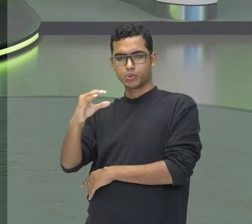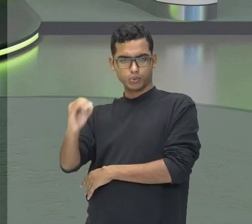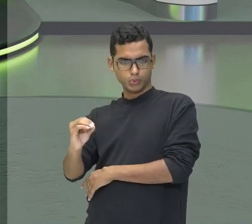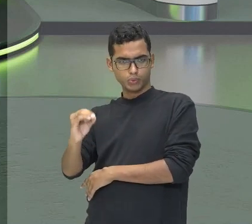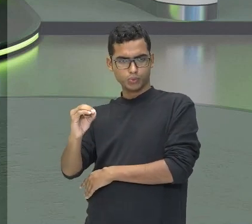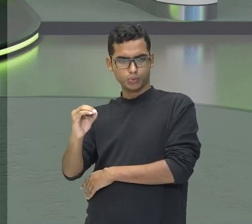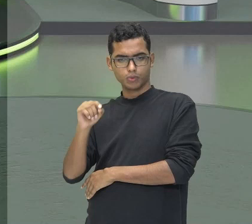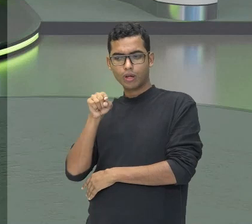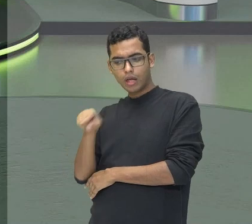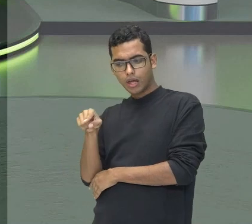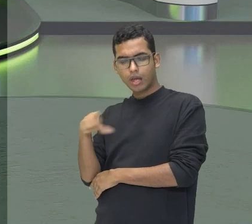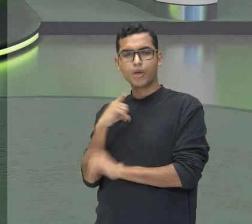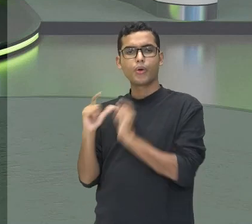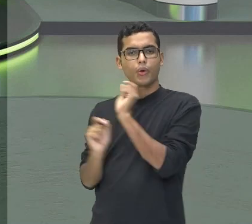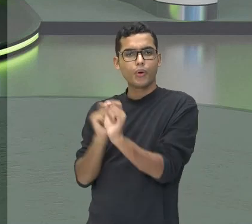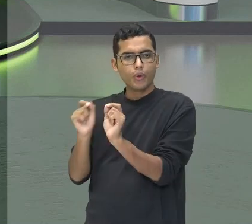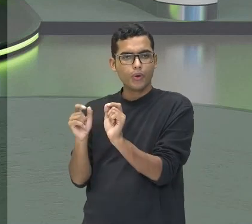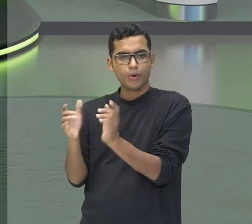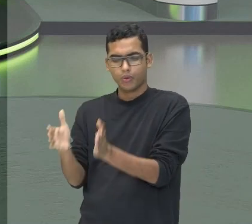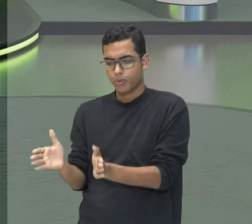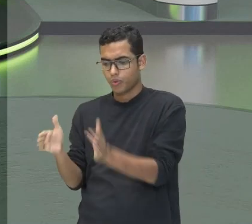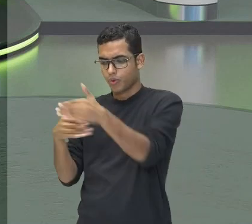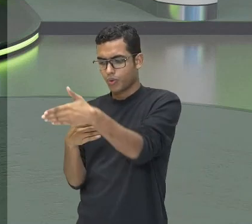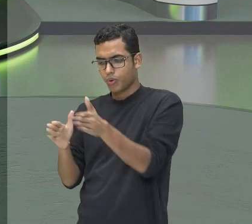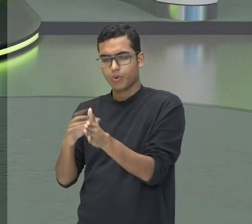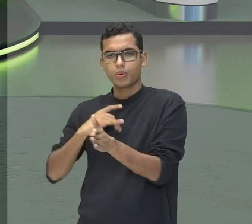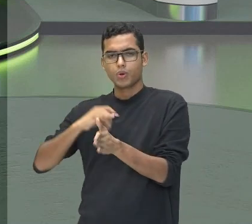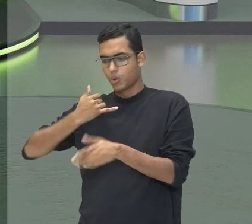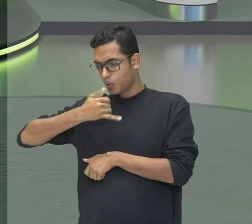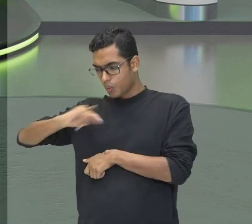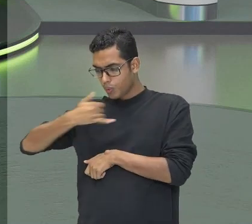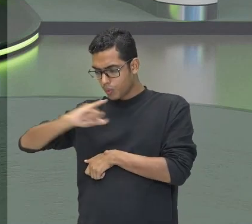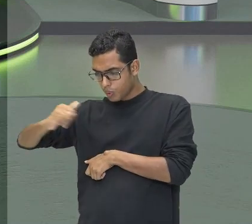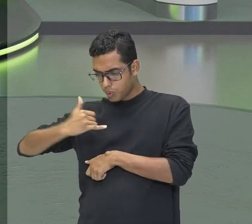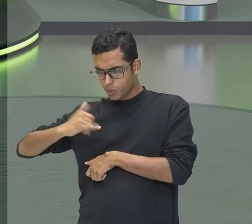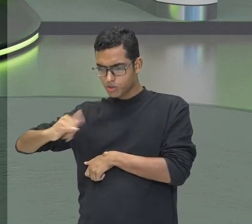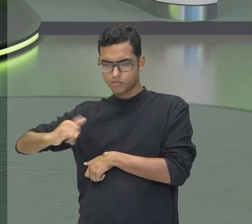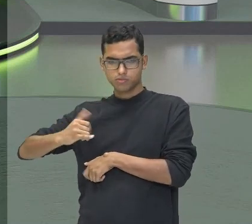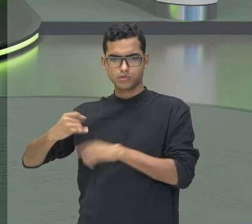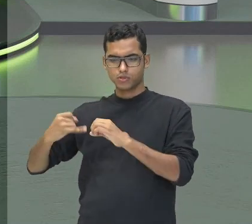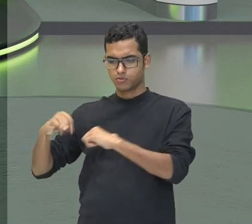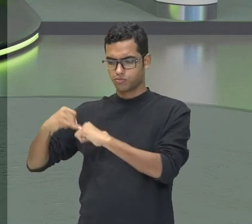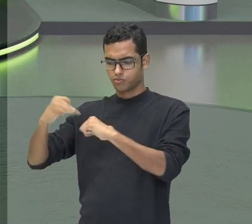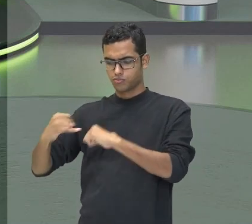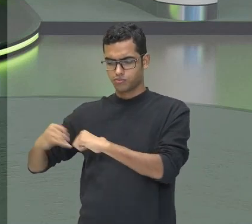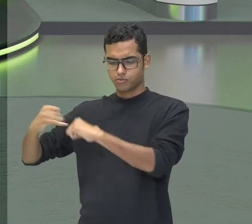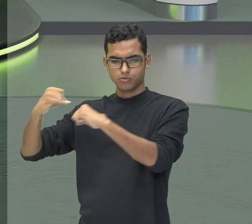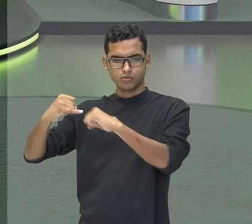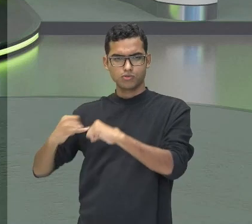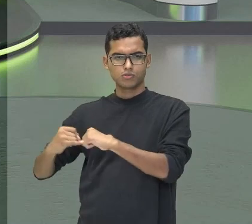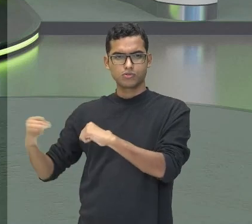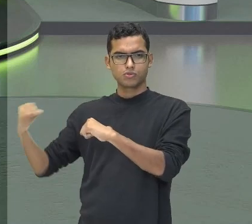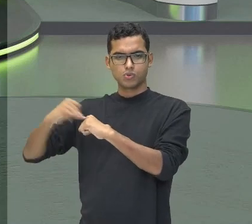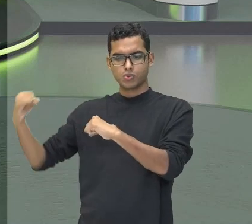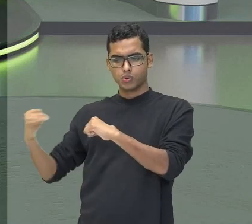funciona como um condutor transportando os íons elétricos.